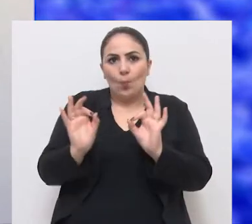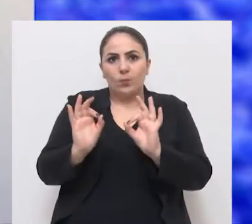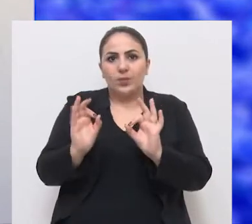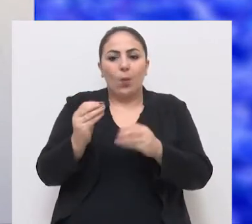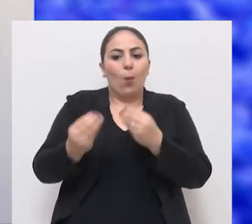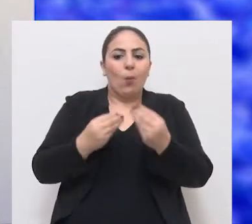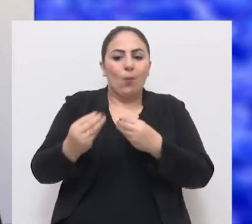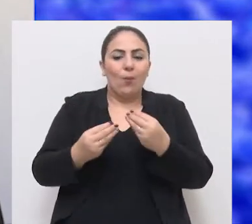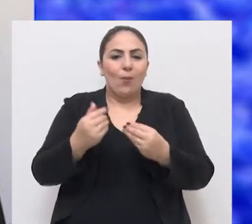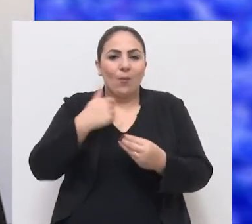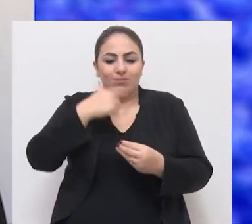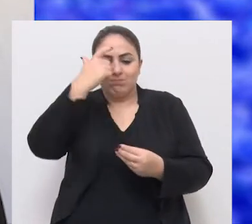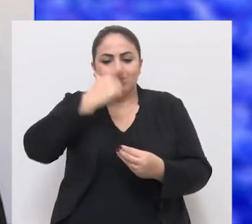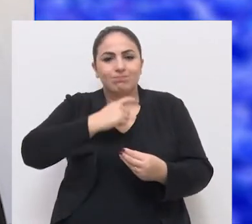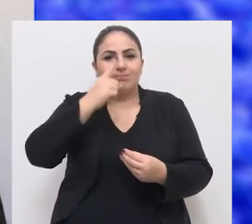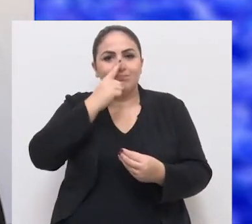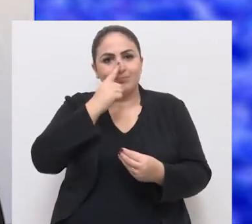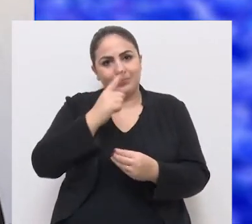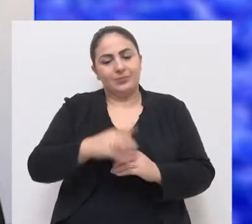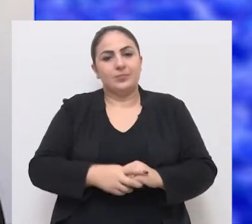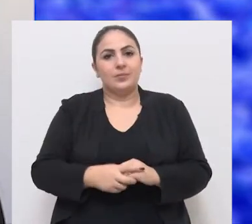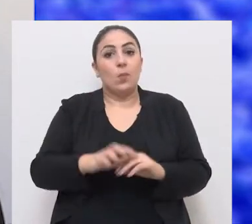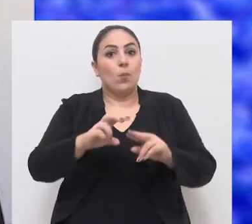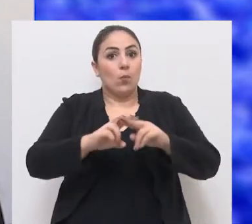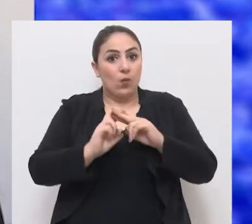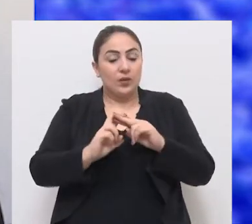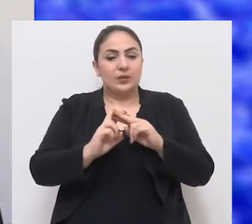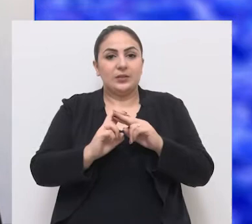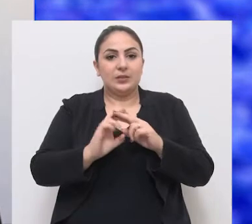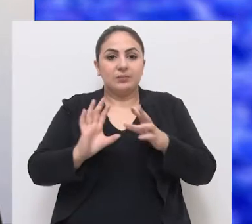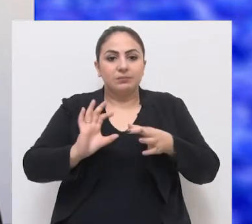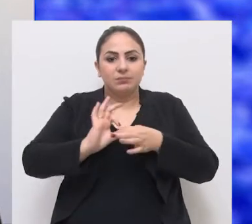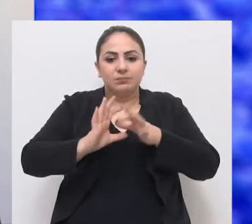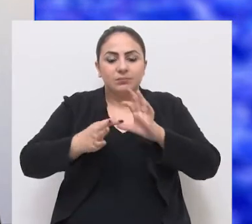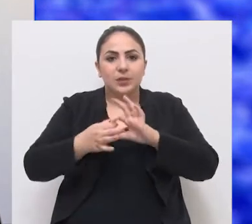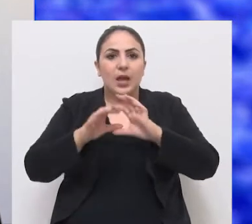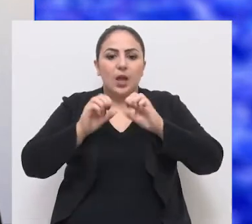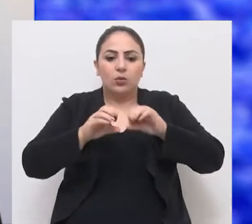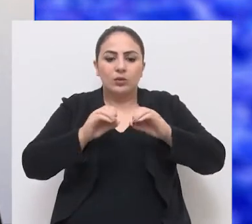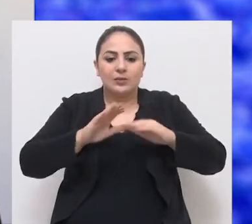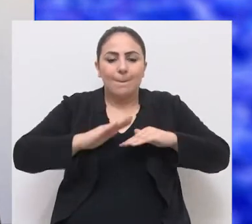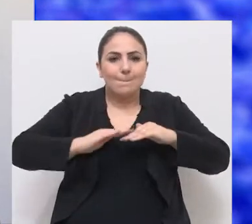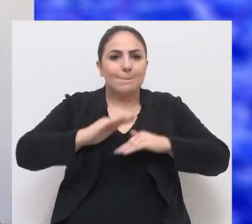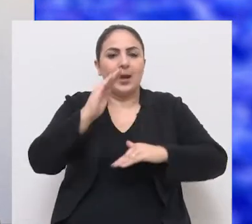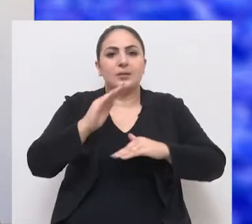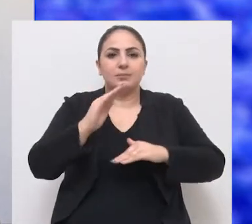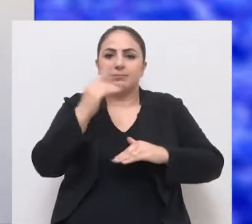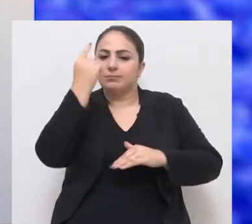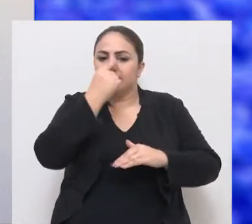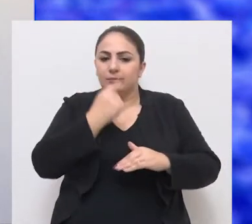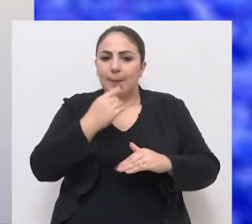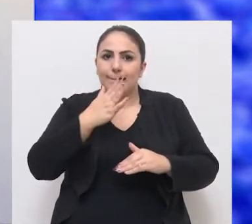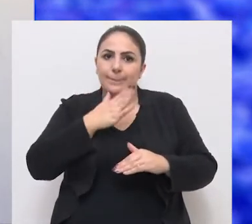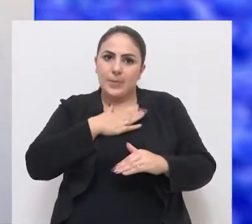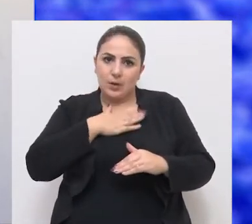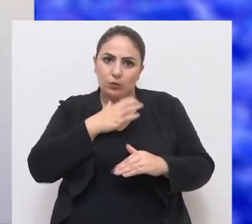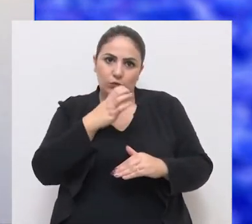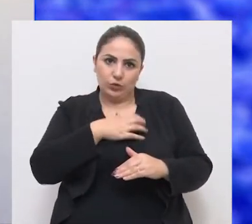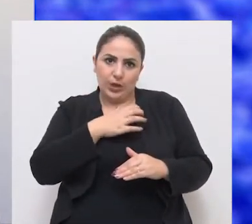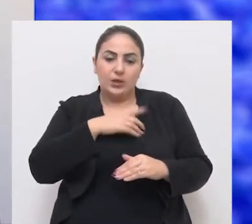mãe. E a corrente educacional que mais se identifica com a